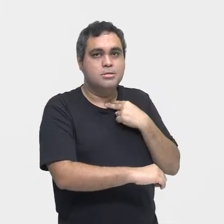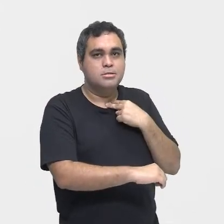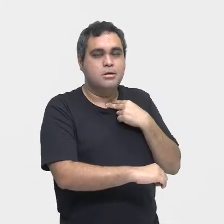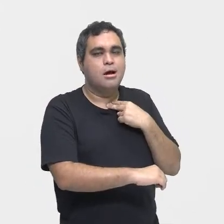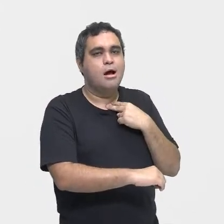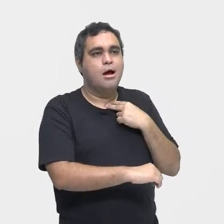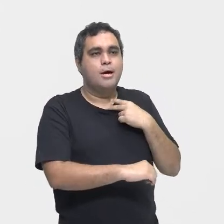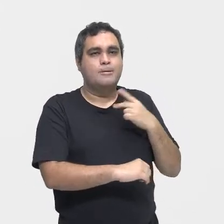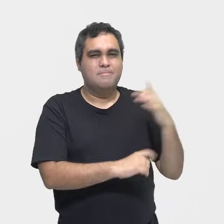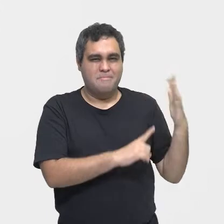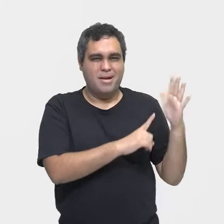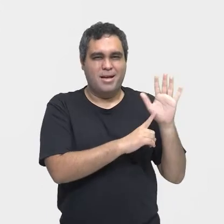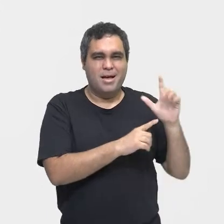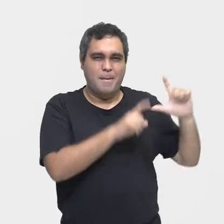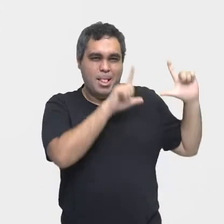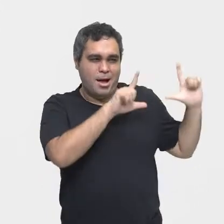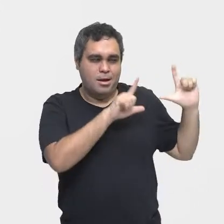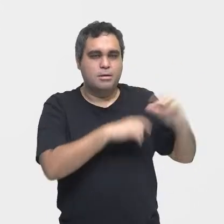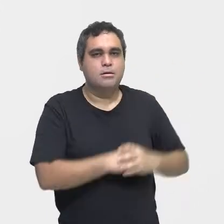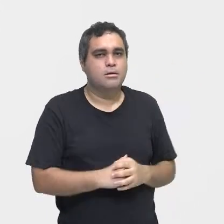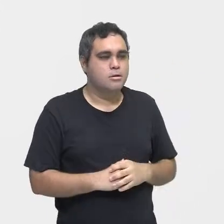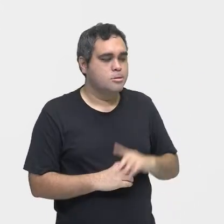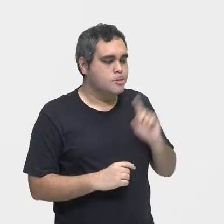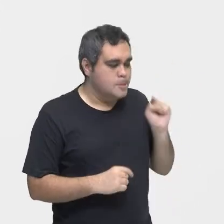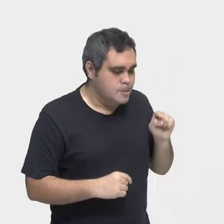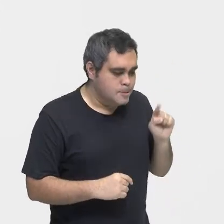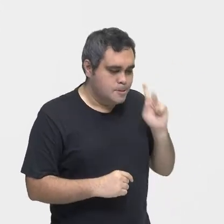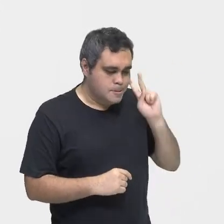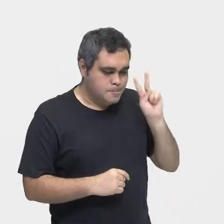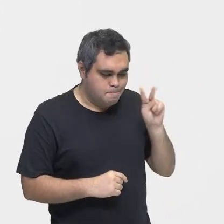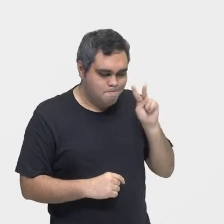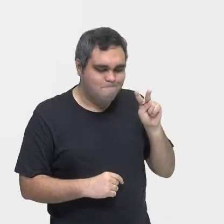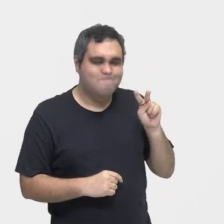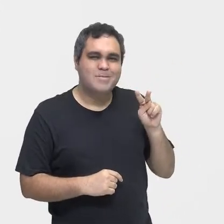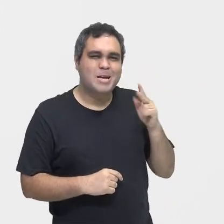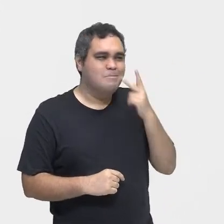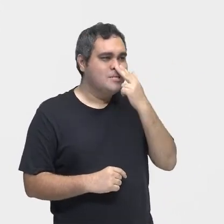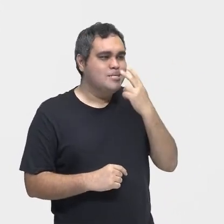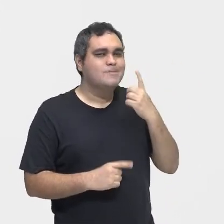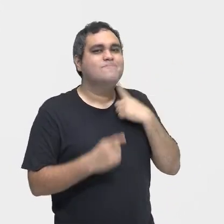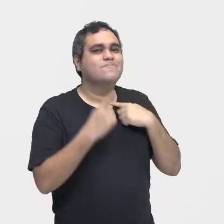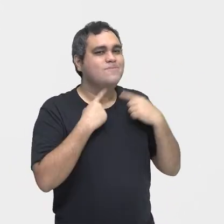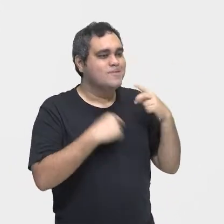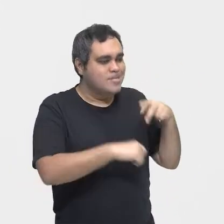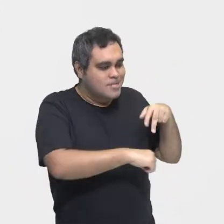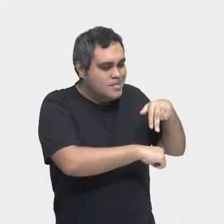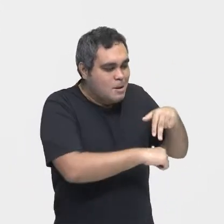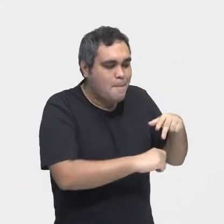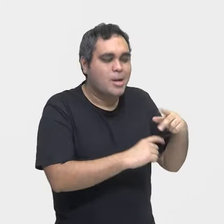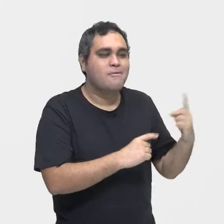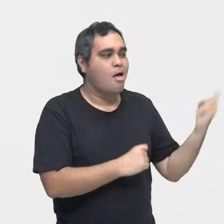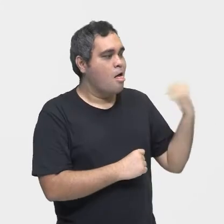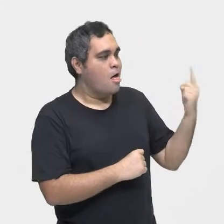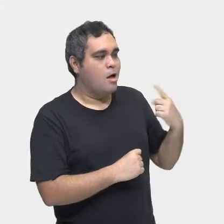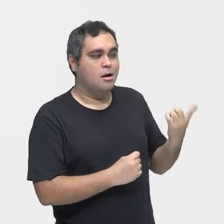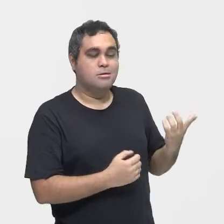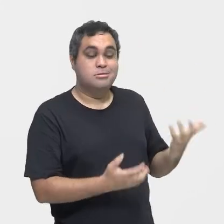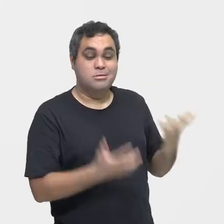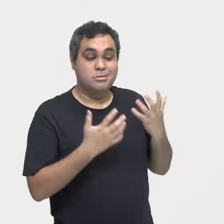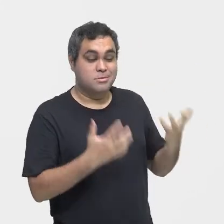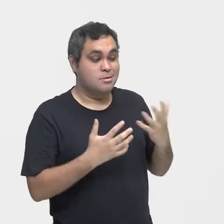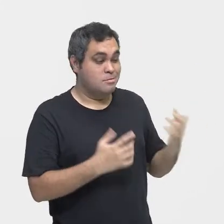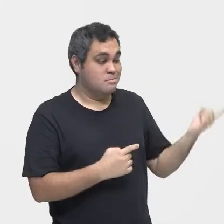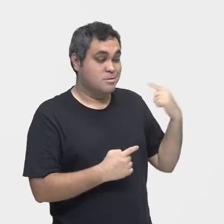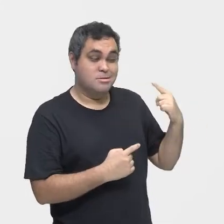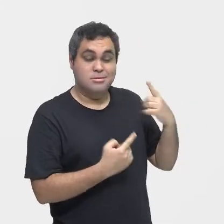grama. Principalmente quando ficam dizendo para não fazer o que eu sei que não devo fazer. Muito bacana isso daí, né? Porque